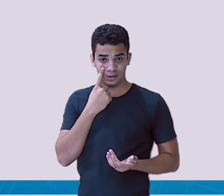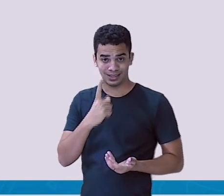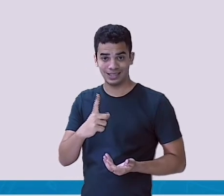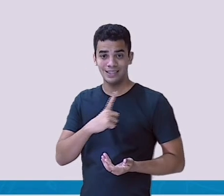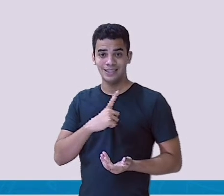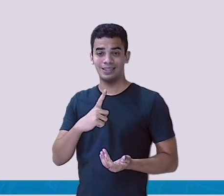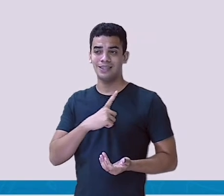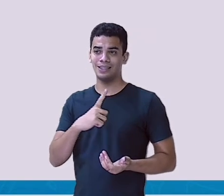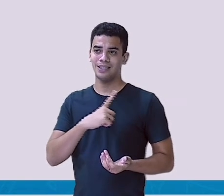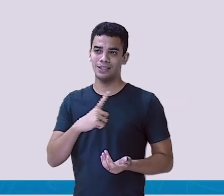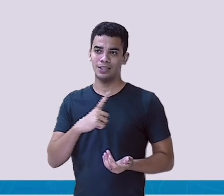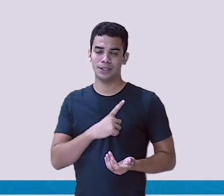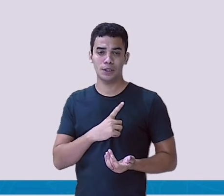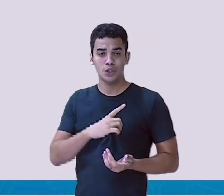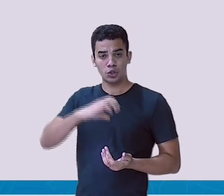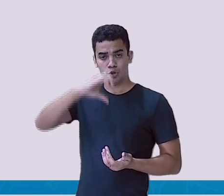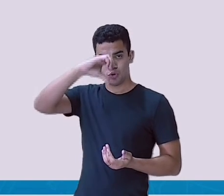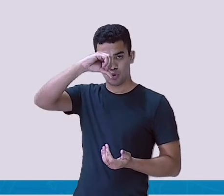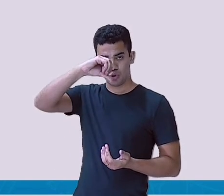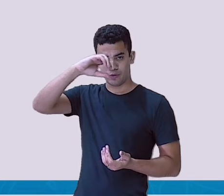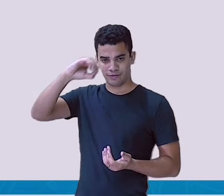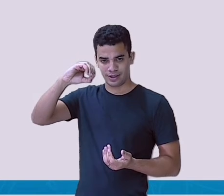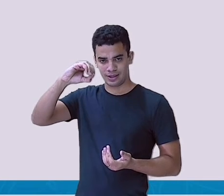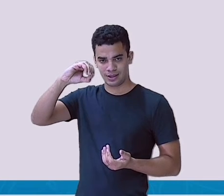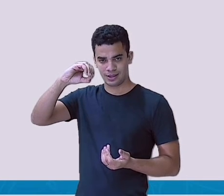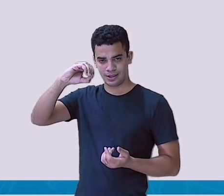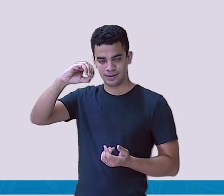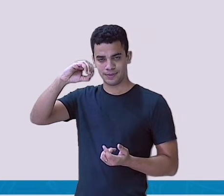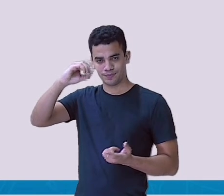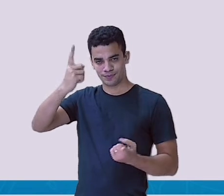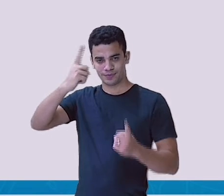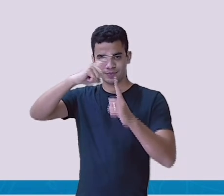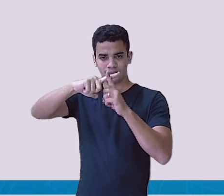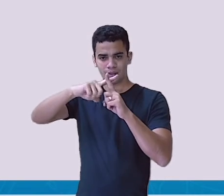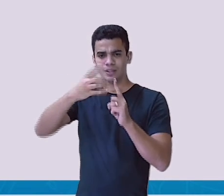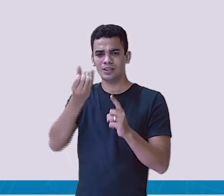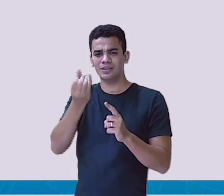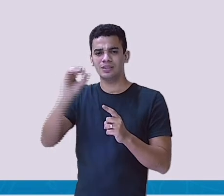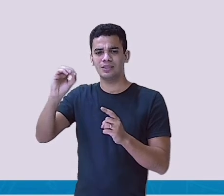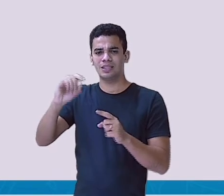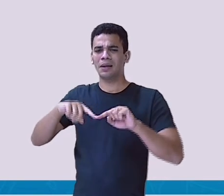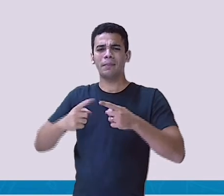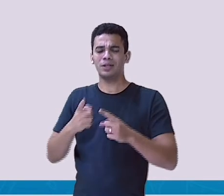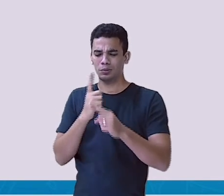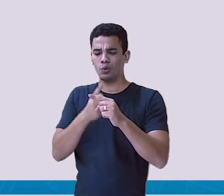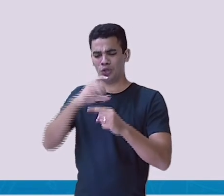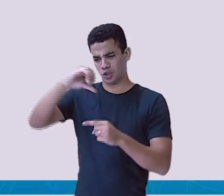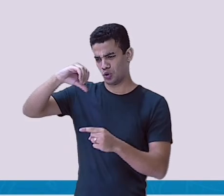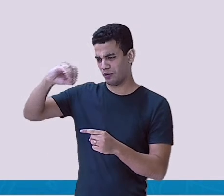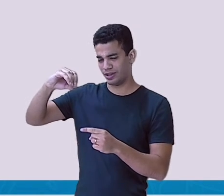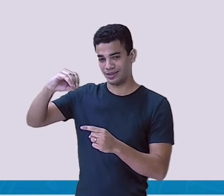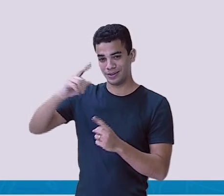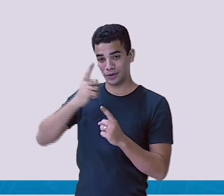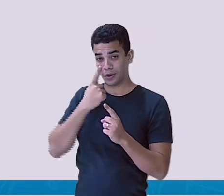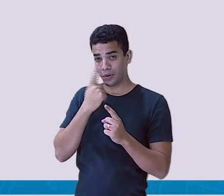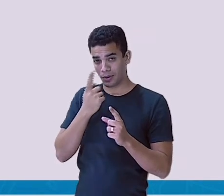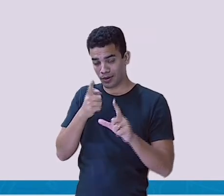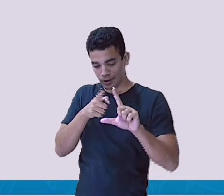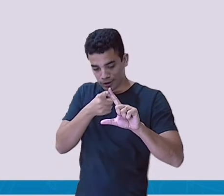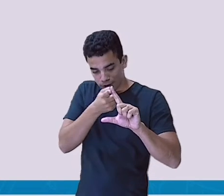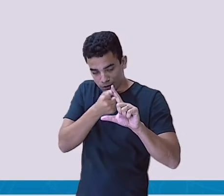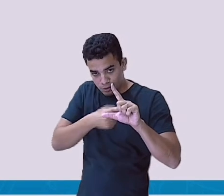mais x vai ser igual a 180. Por que 90? Que é um ângulo reto, ó. Né?